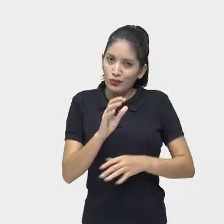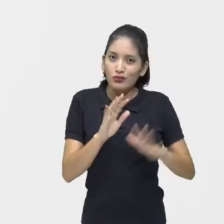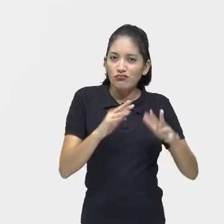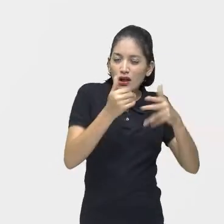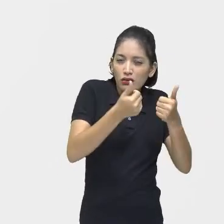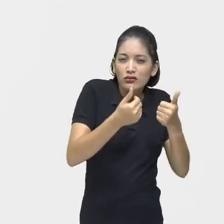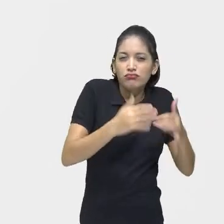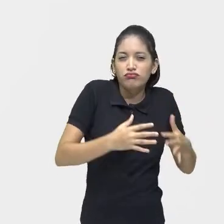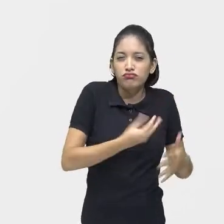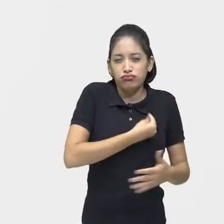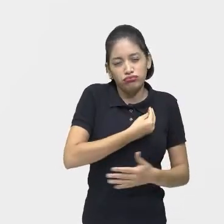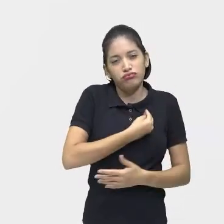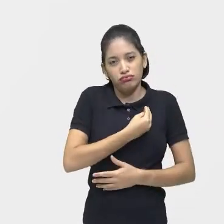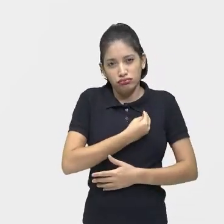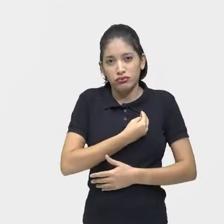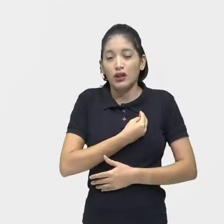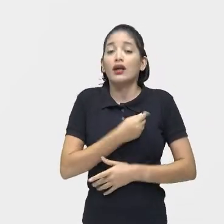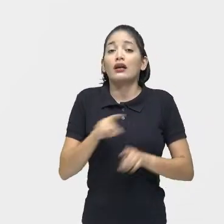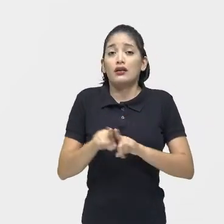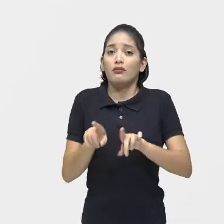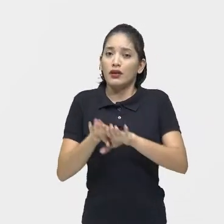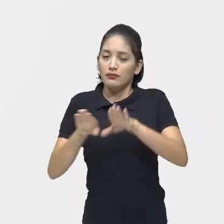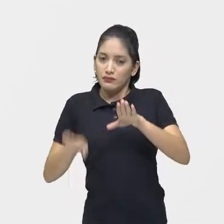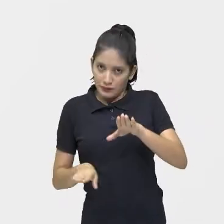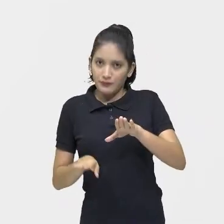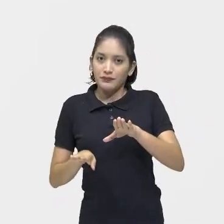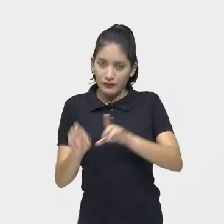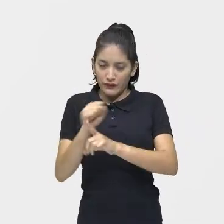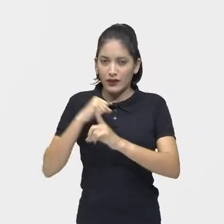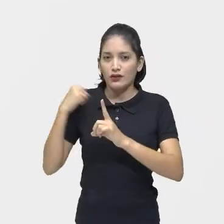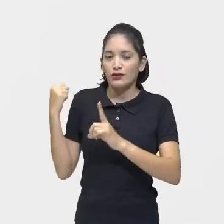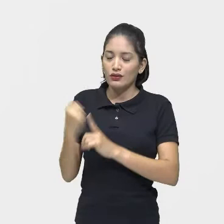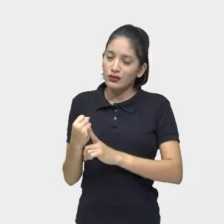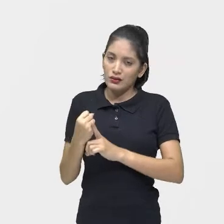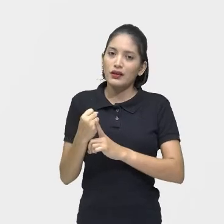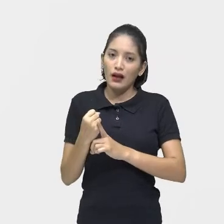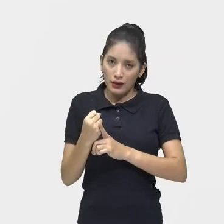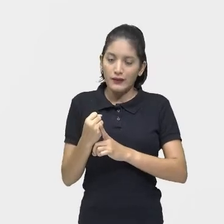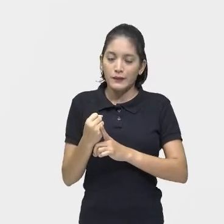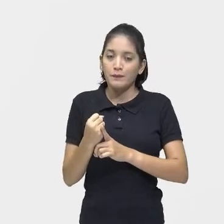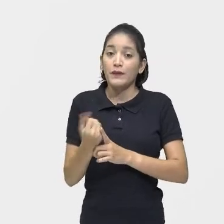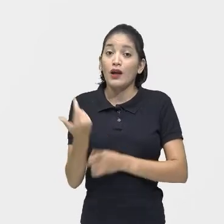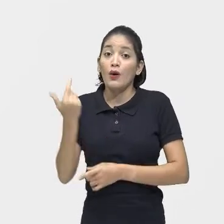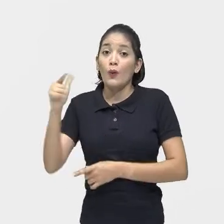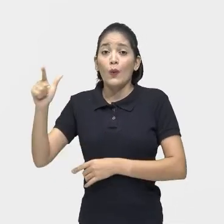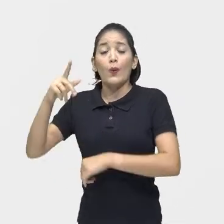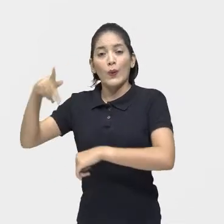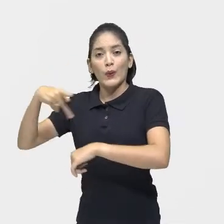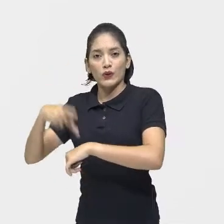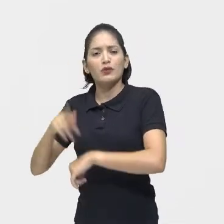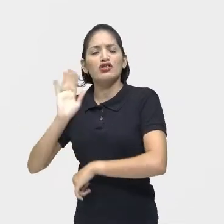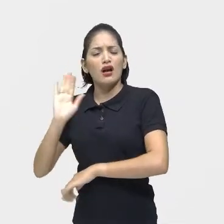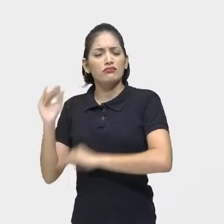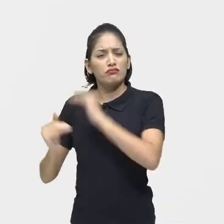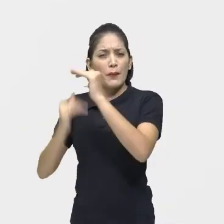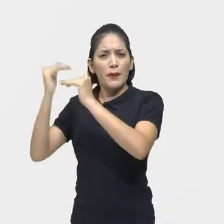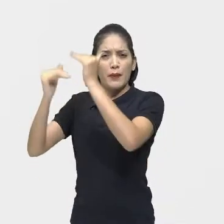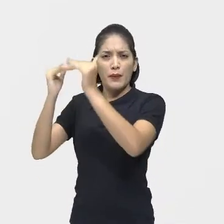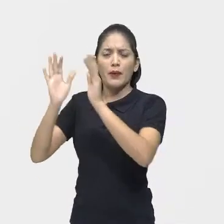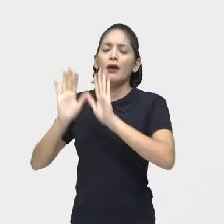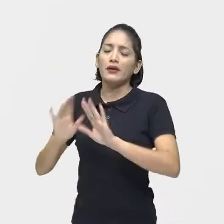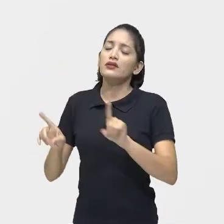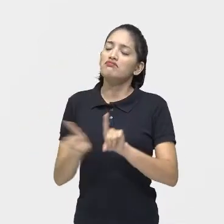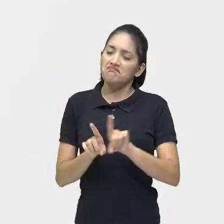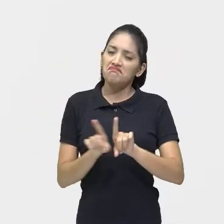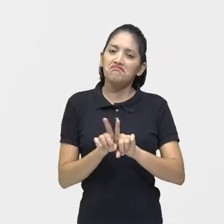também encontra desigualdades sociais, bem menos com relação a outros países subdesenvolvidos, né? Mas a gente